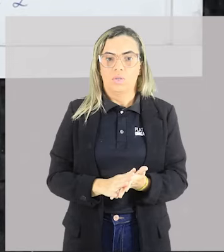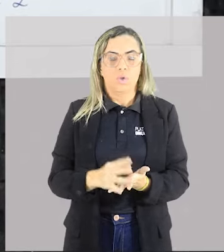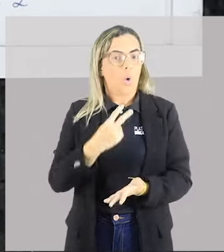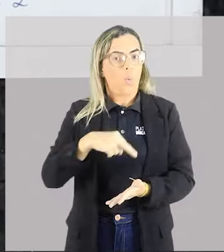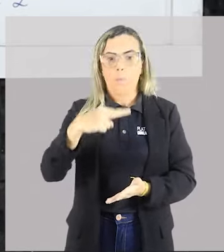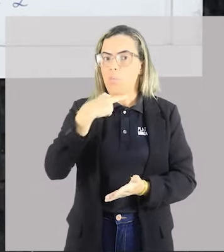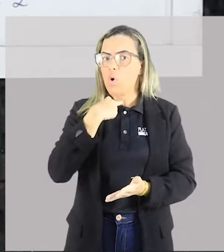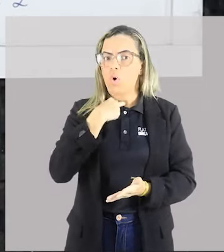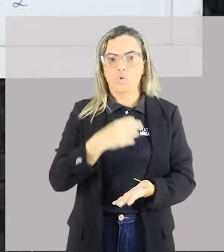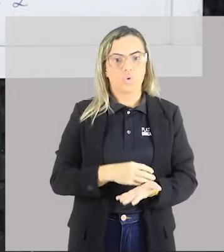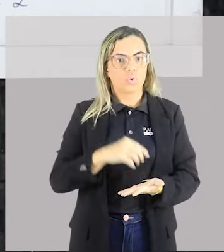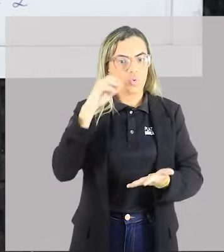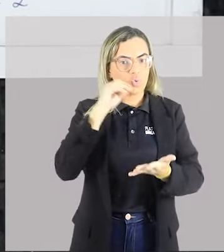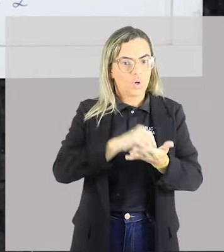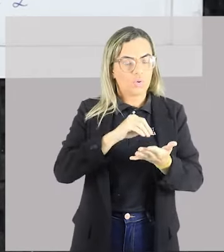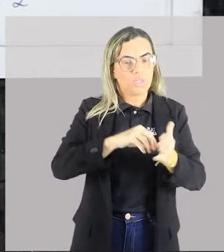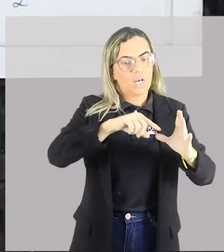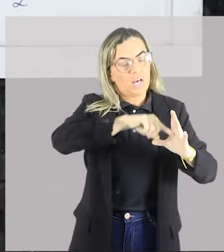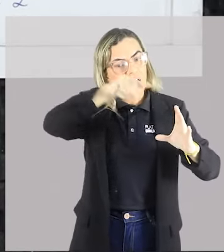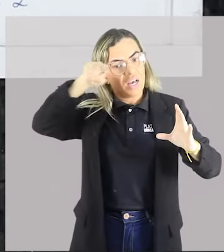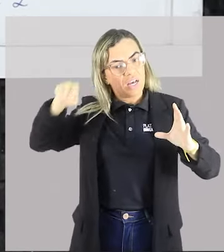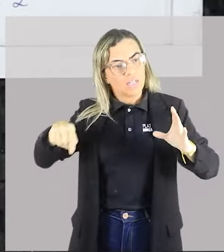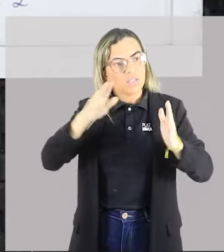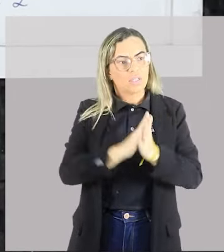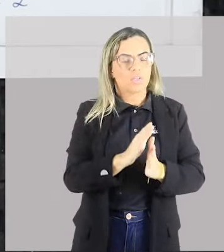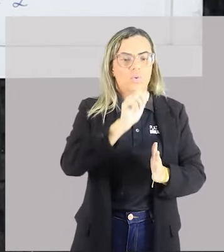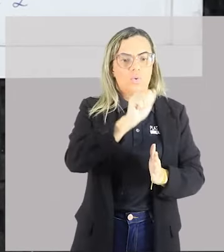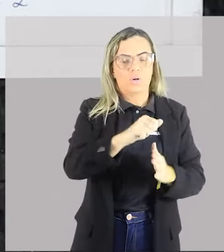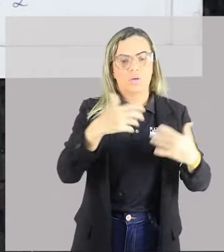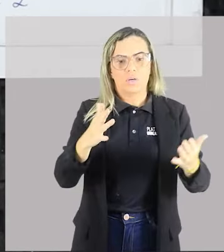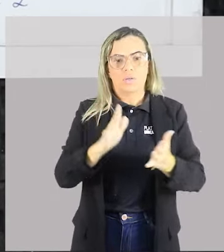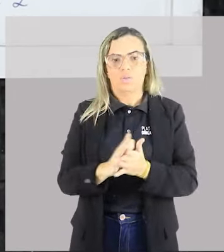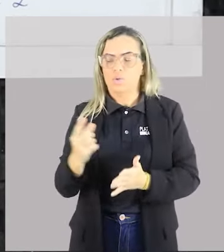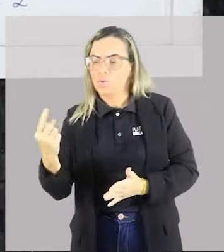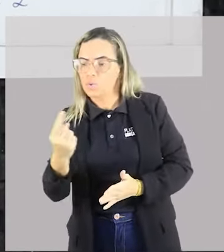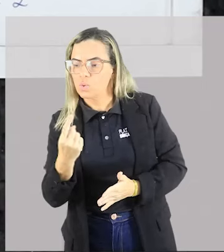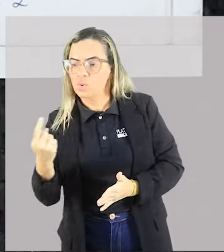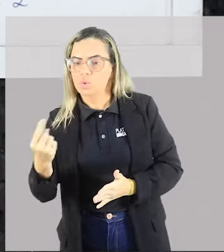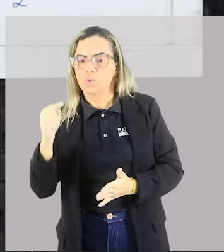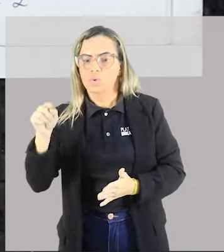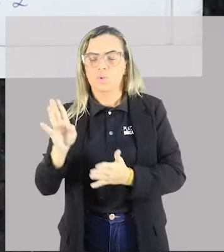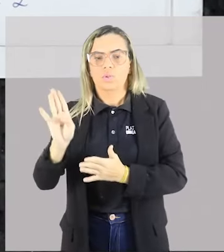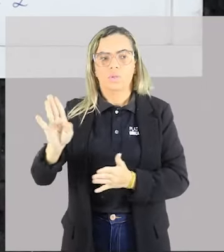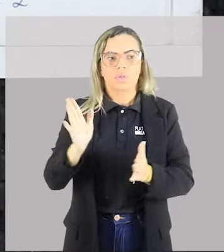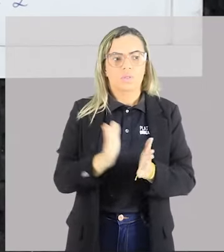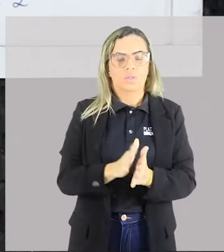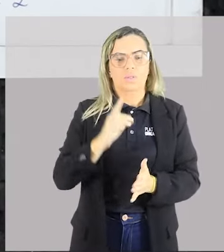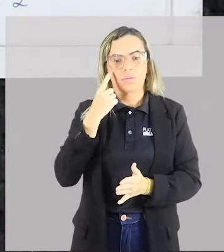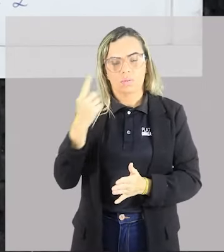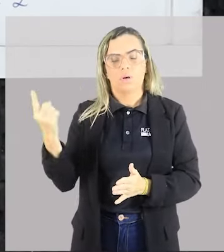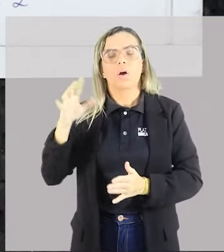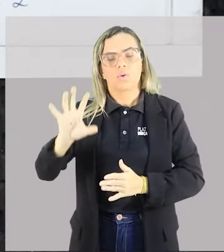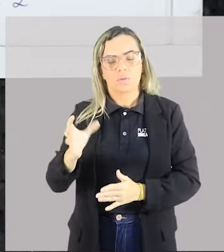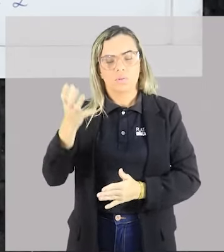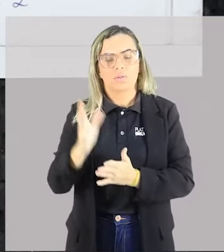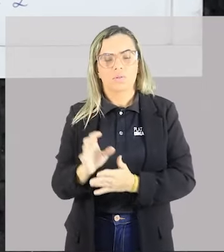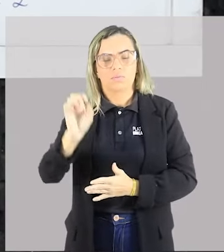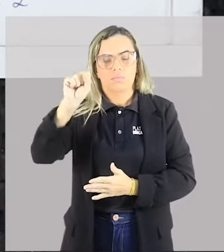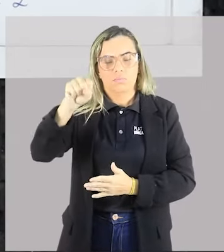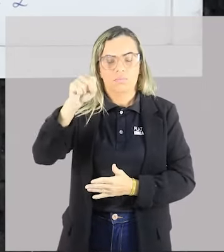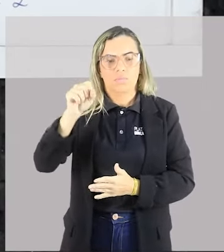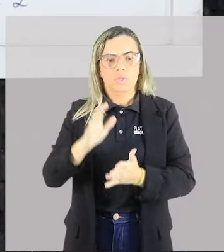a cada elemento de a deve estar associado a um único elemento de b tá acontecendo isso aí tá